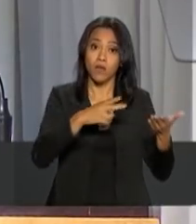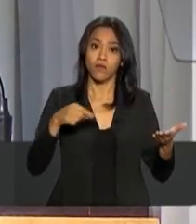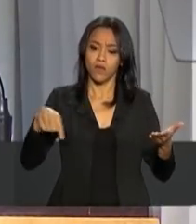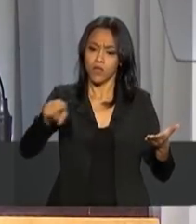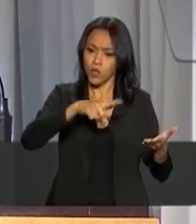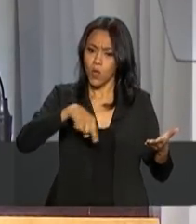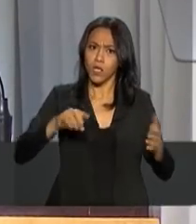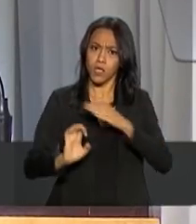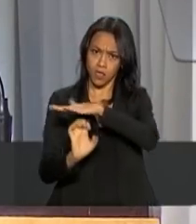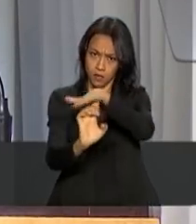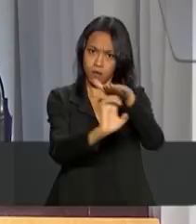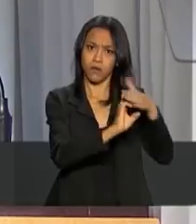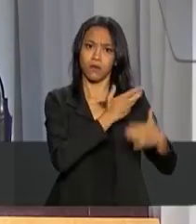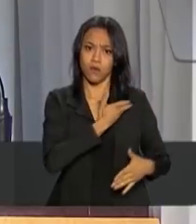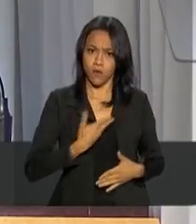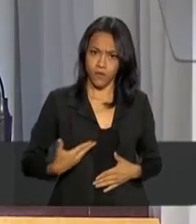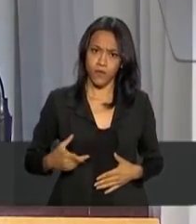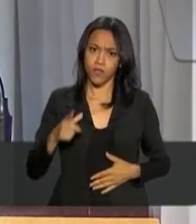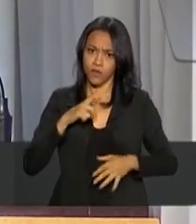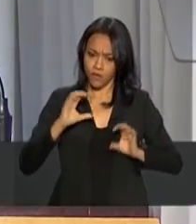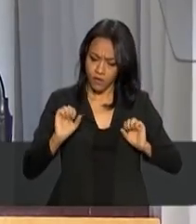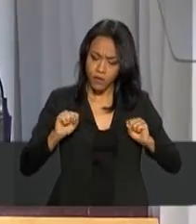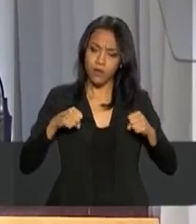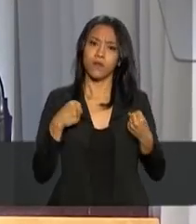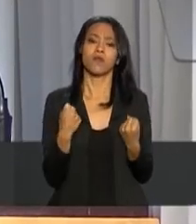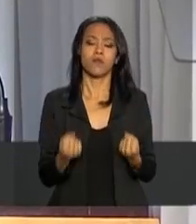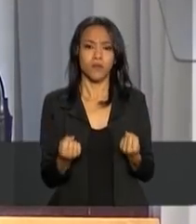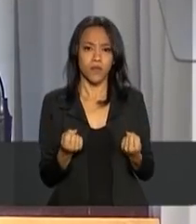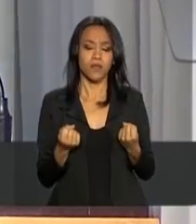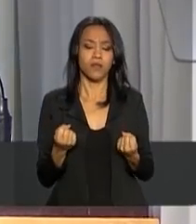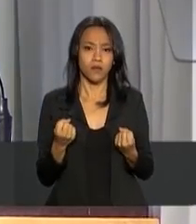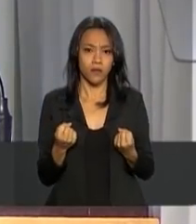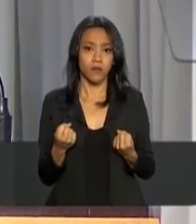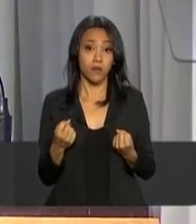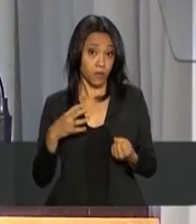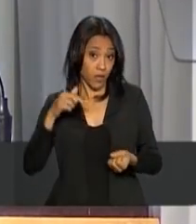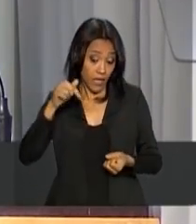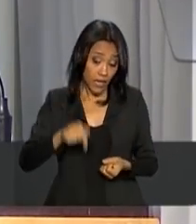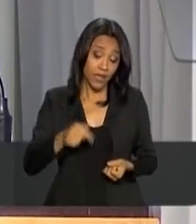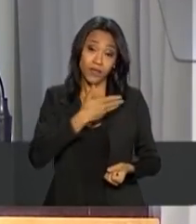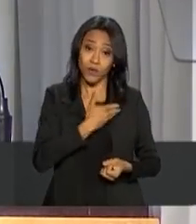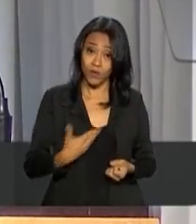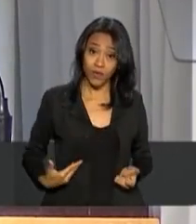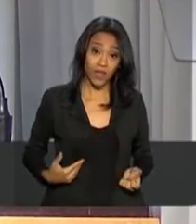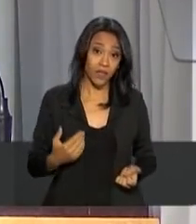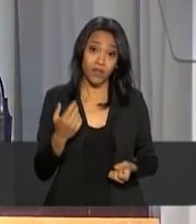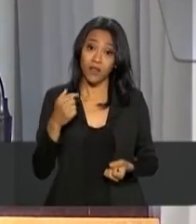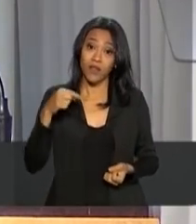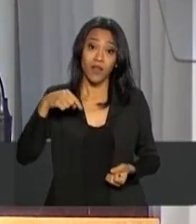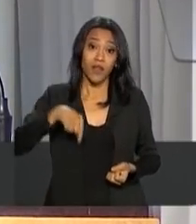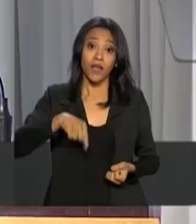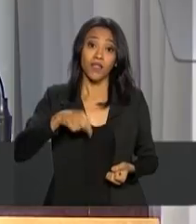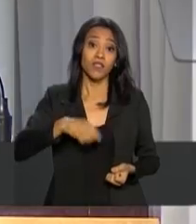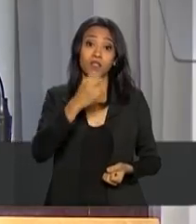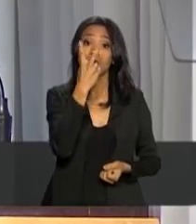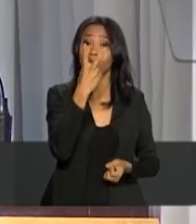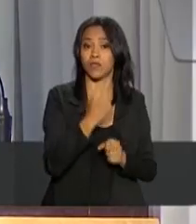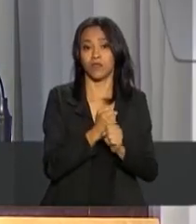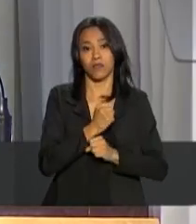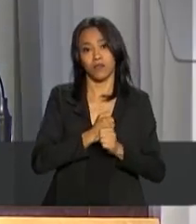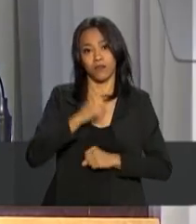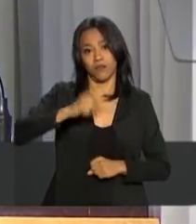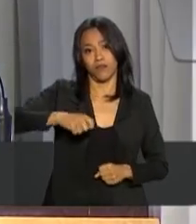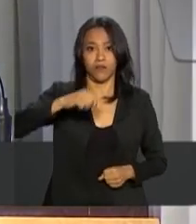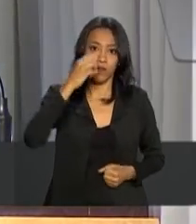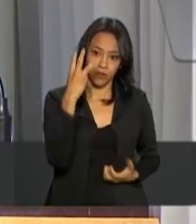a governadora, que aqui exercitou o governo por 9 meses, esse não é um governo de 8 anos ou de 4 anos, é 2 anos e 3 meses. E